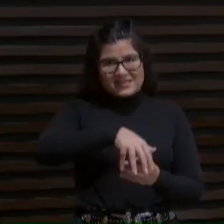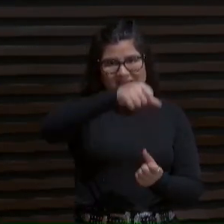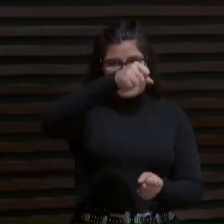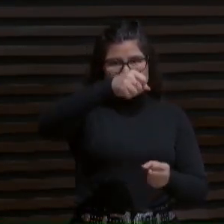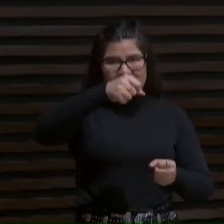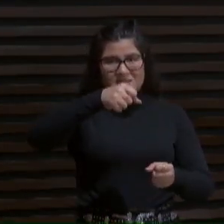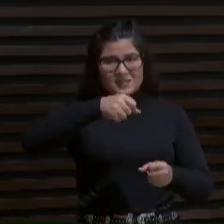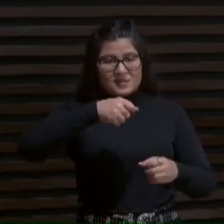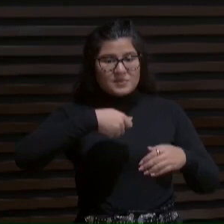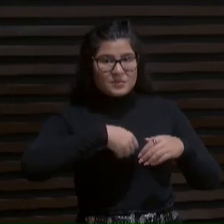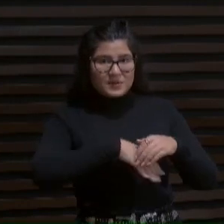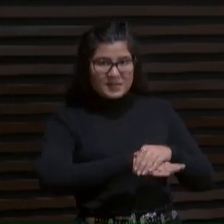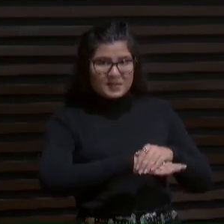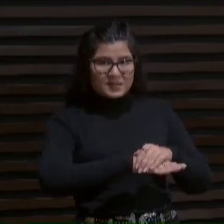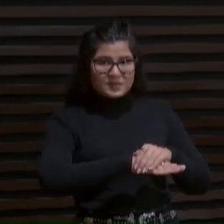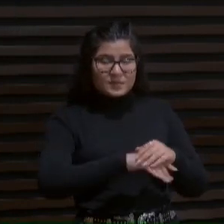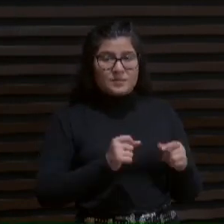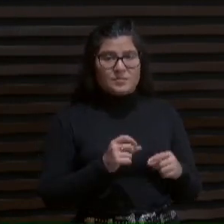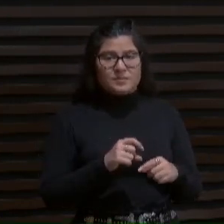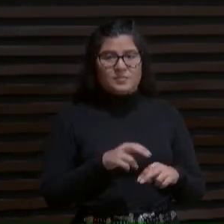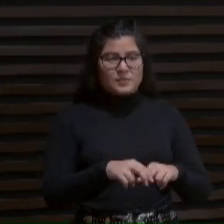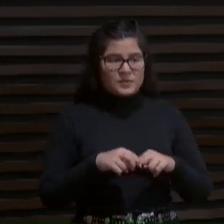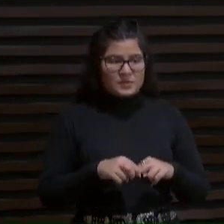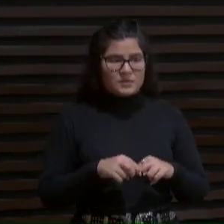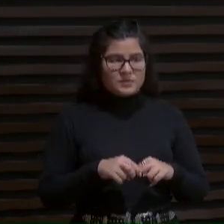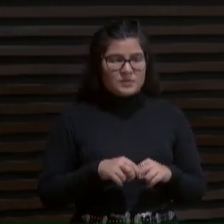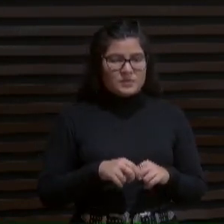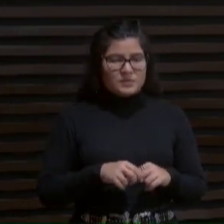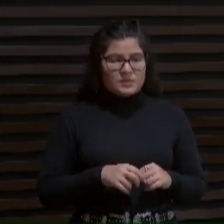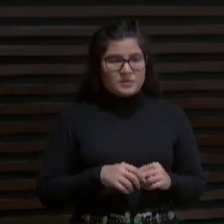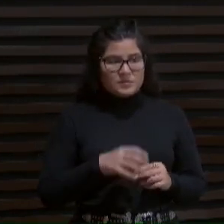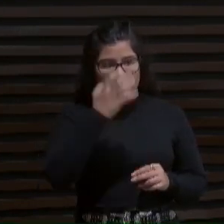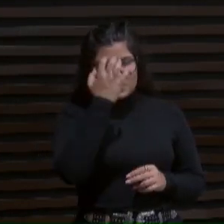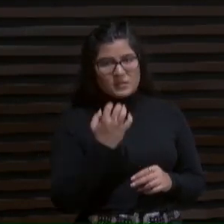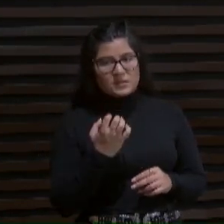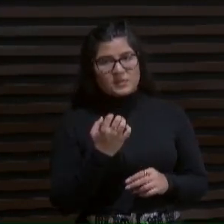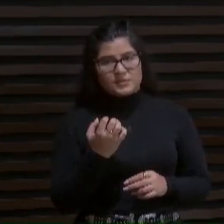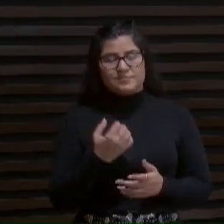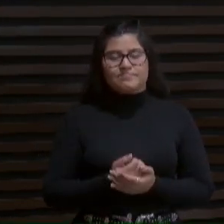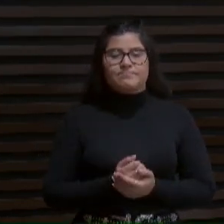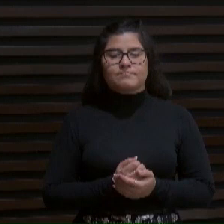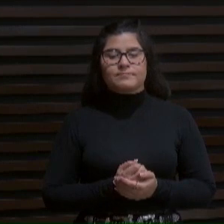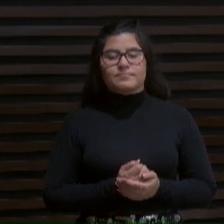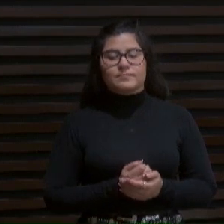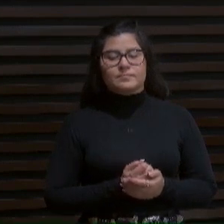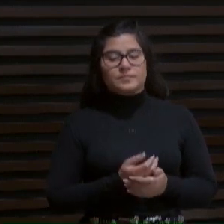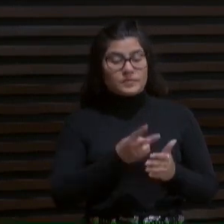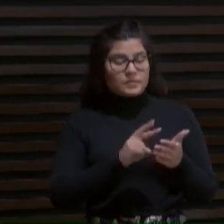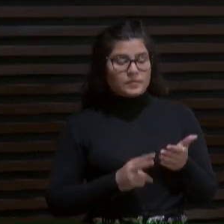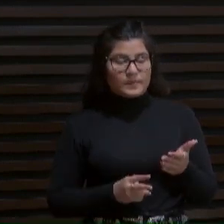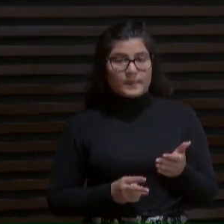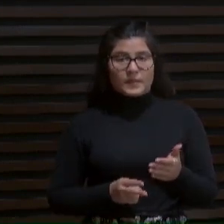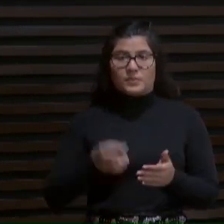da seriedade com a terra. Em Jeremias 32, 14 a 15, nós lemos assim: assim